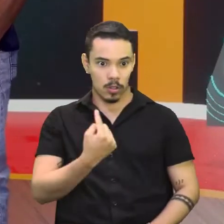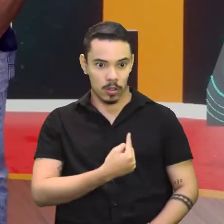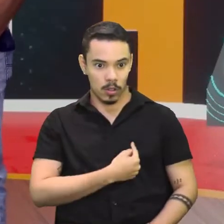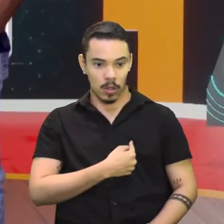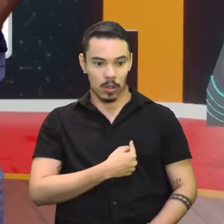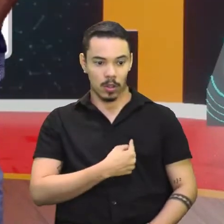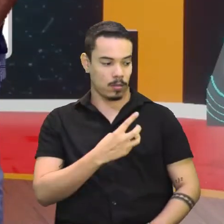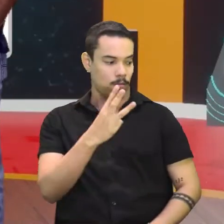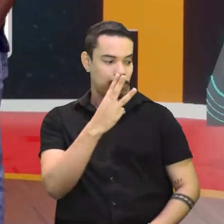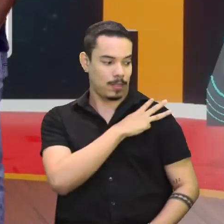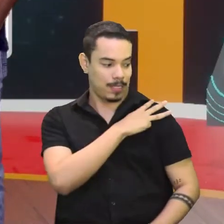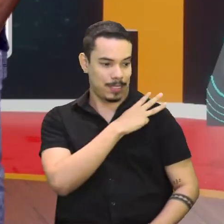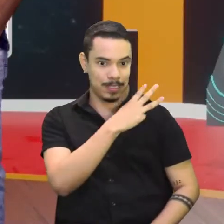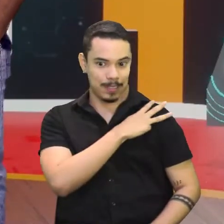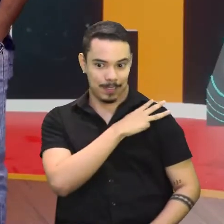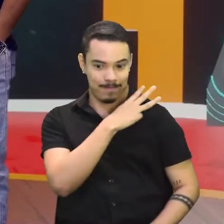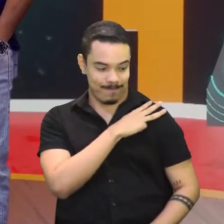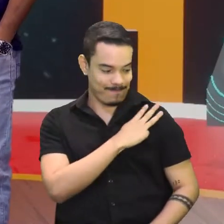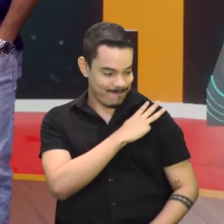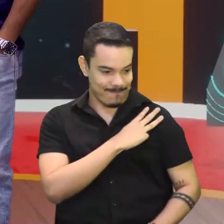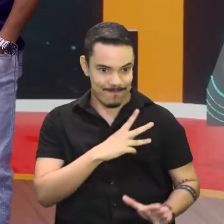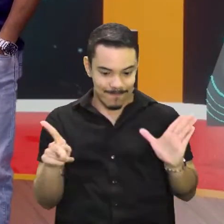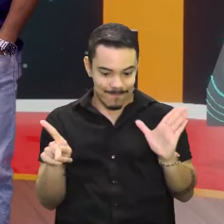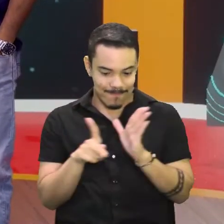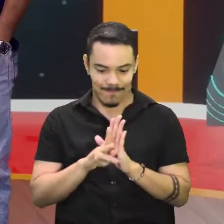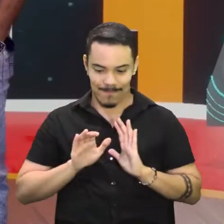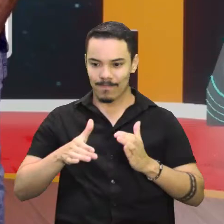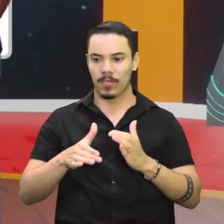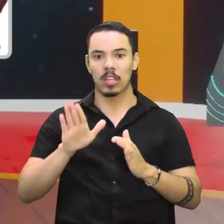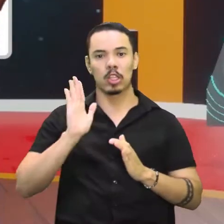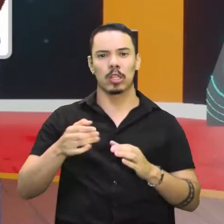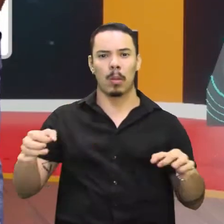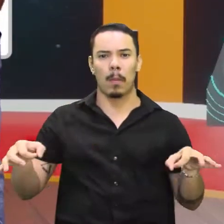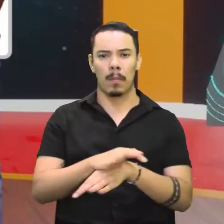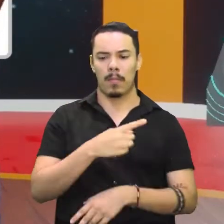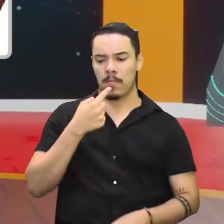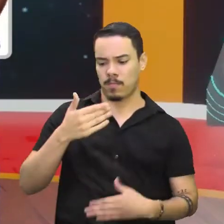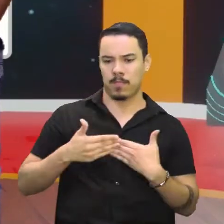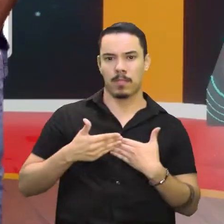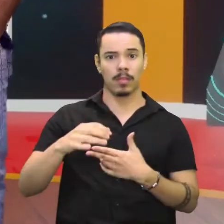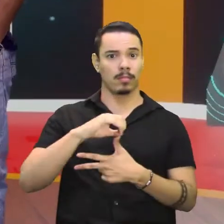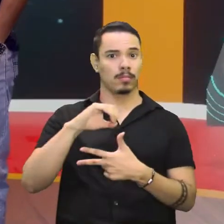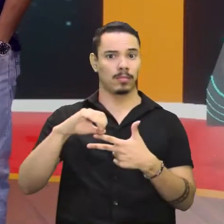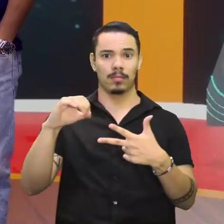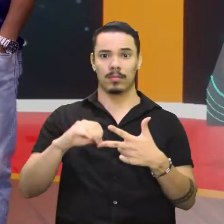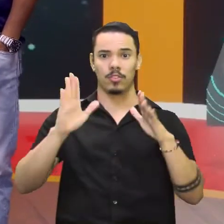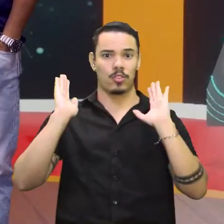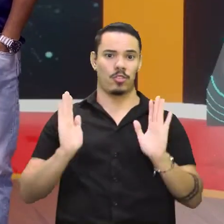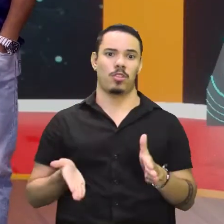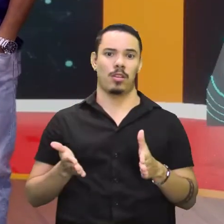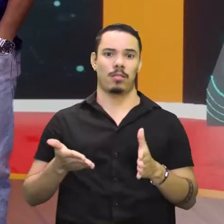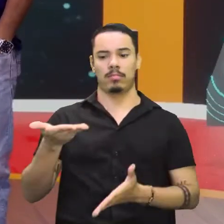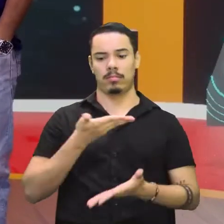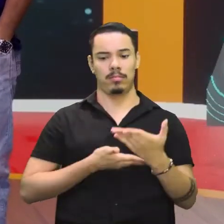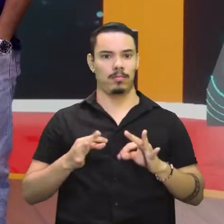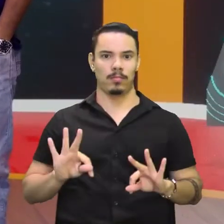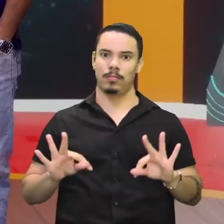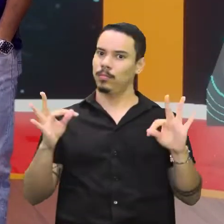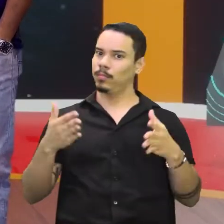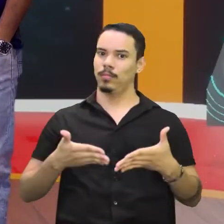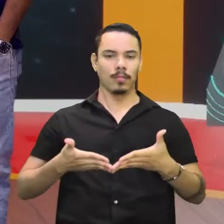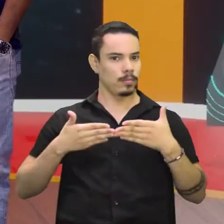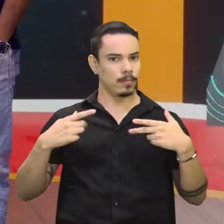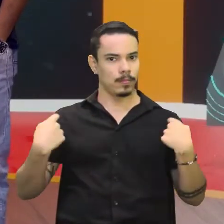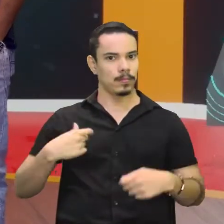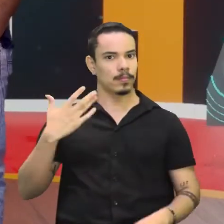do 3º ano, prestes a prestar o Enem, né? E aluno do 3º na mediação, tem que saber